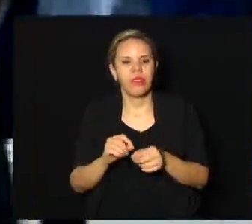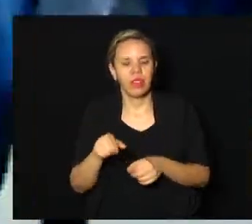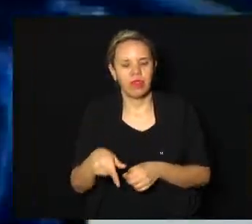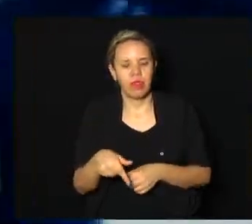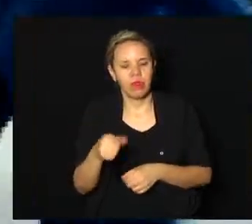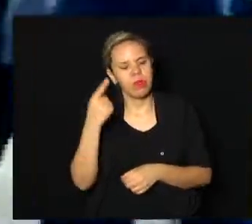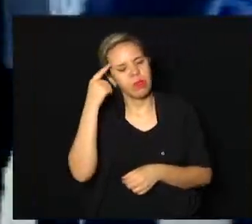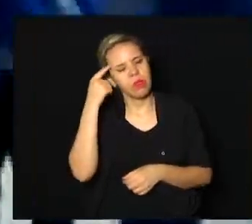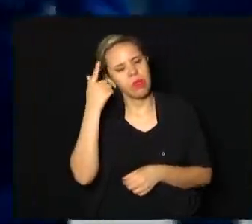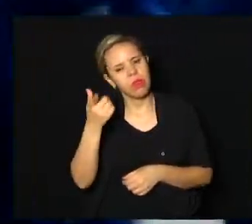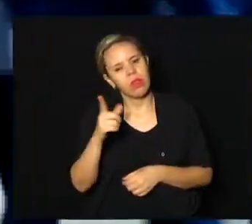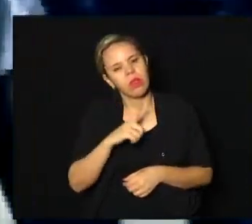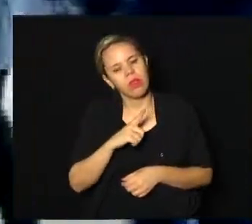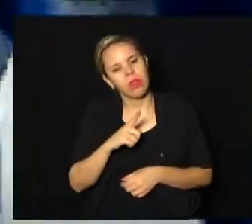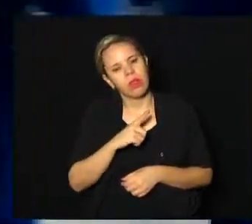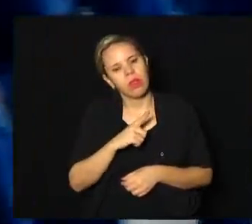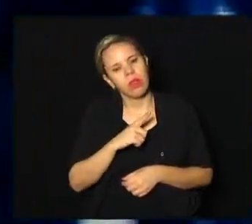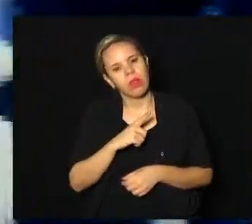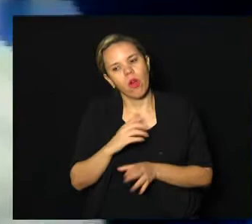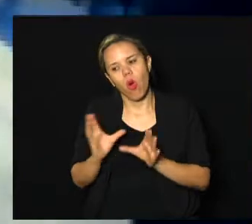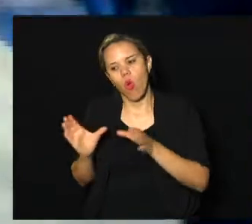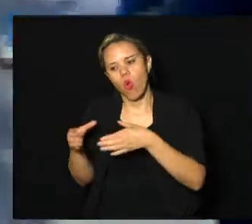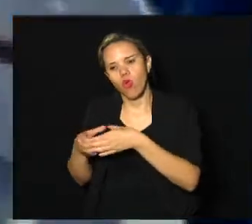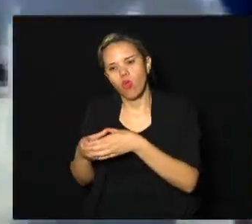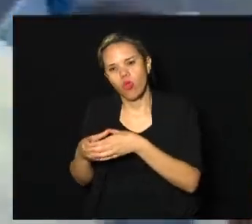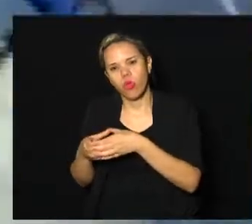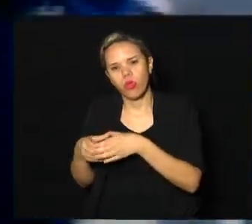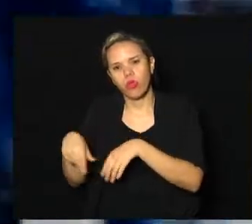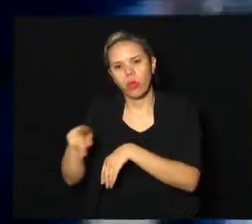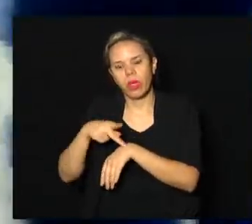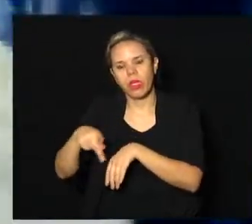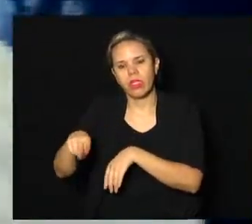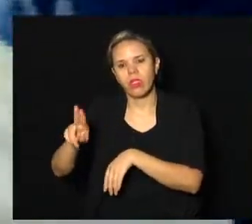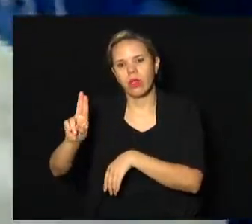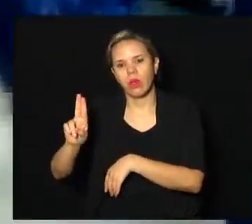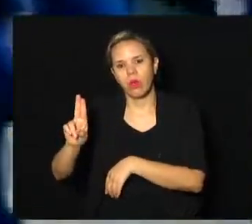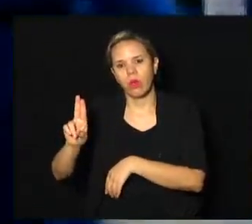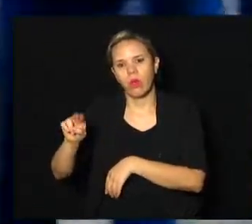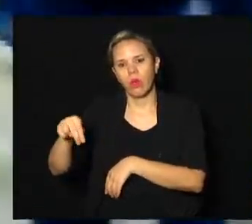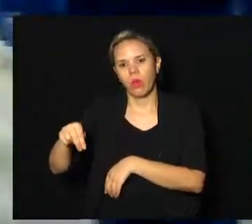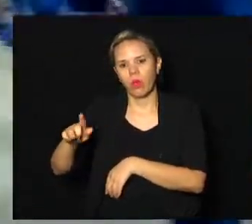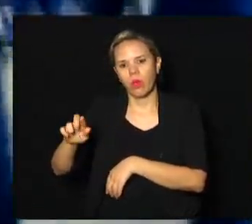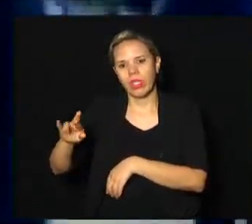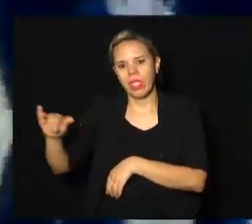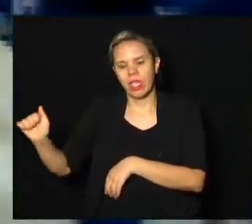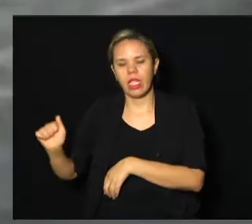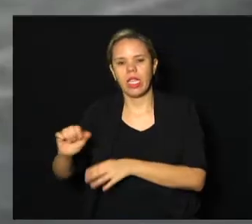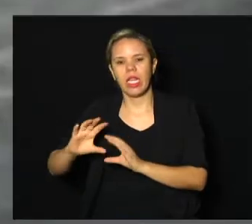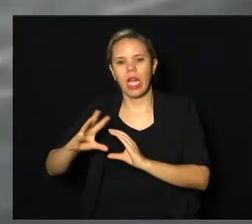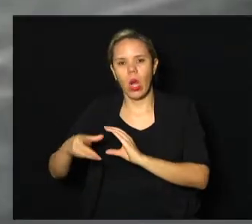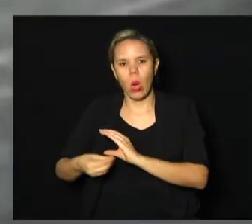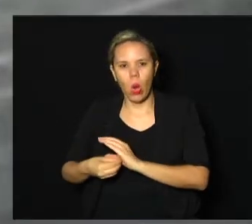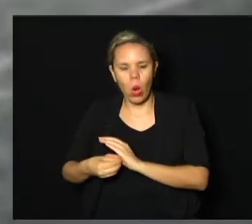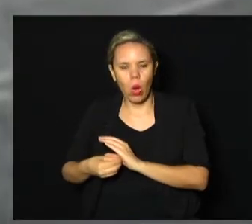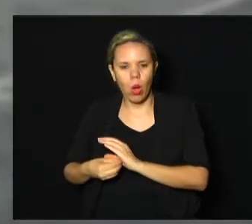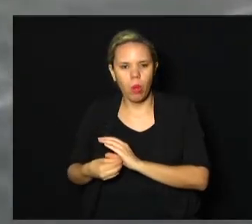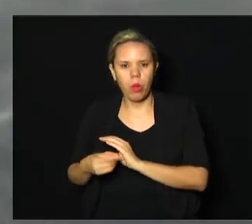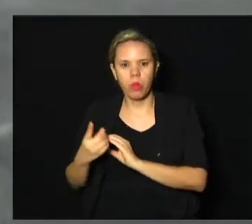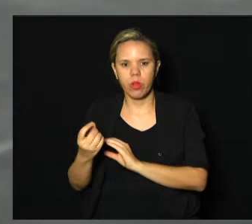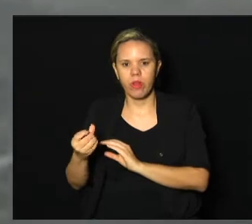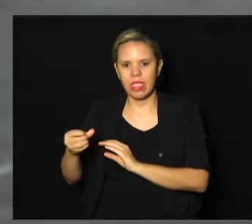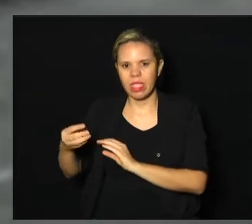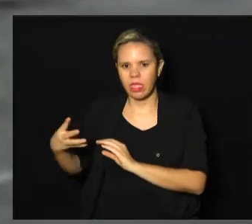para você ter uma ideia, foi a seleção da Hungria na Copa do Mundo de 1954. Né? A Hungria, naquela Copa do